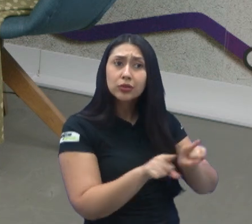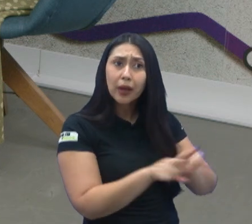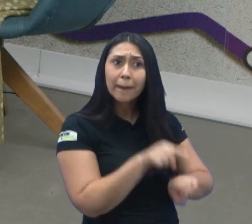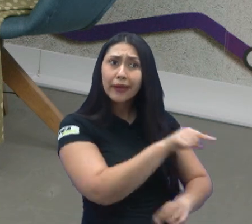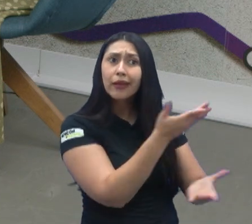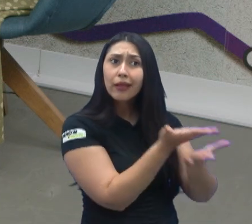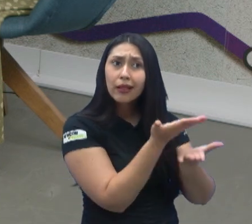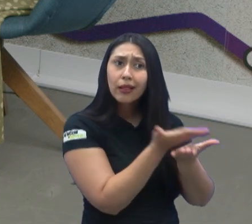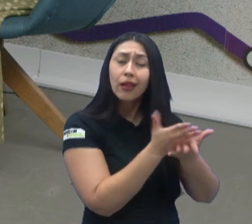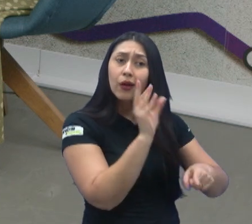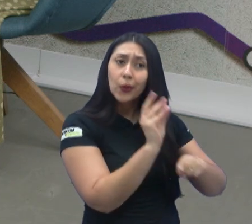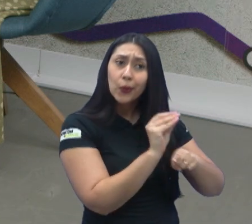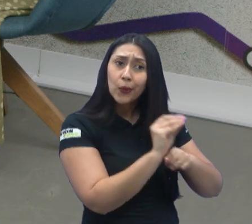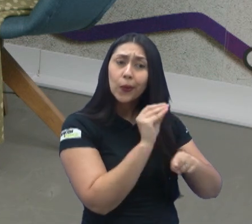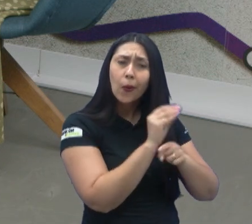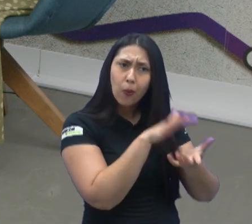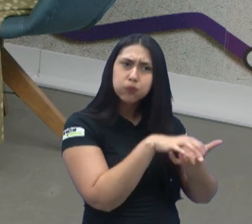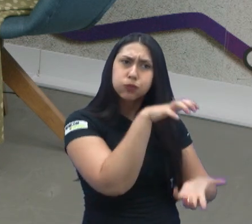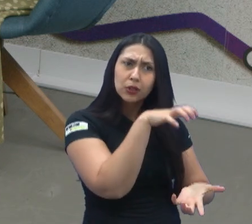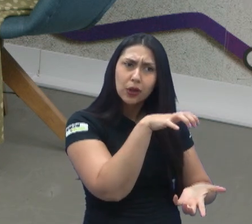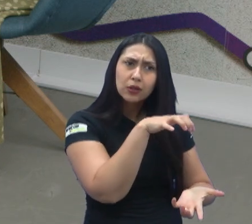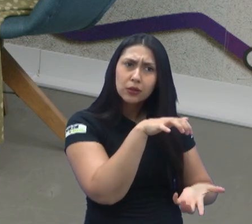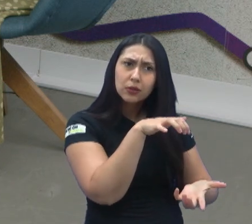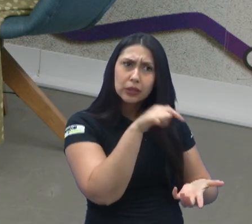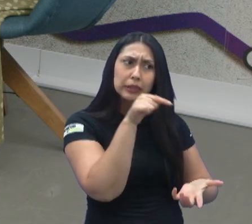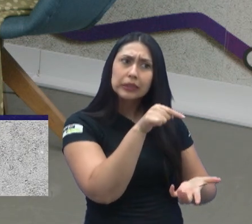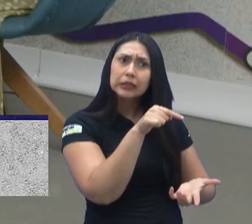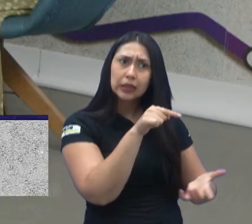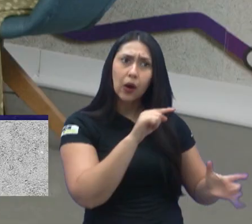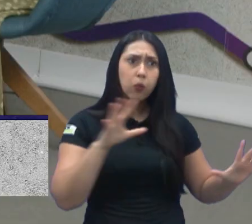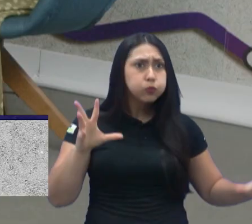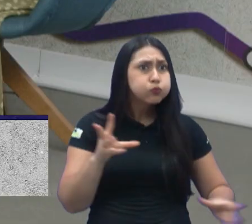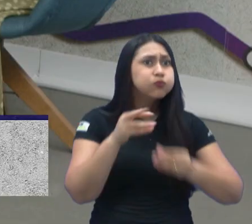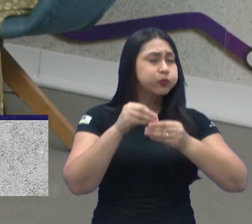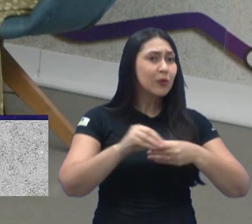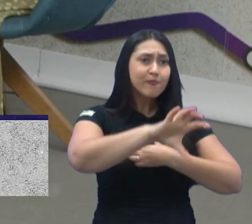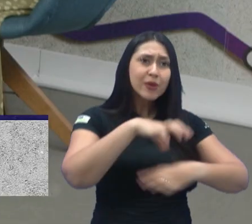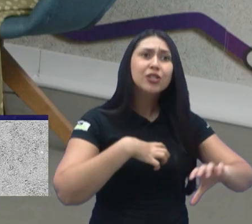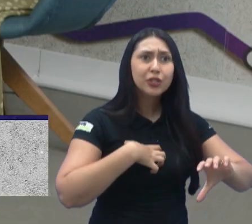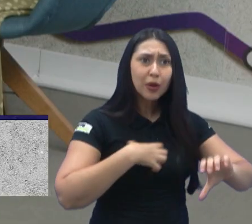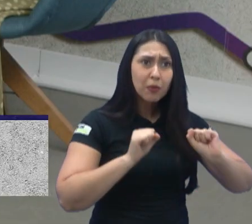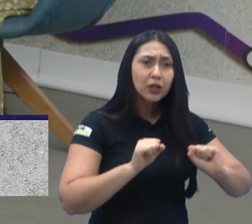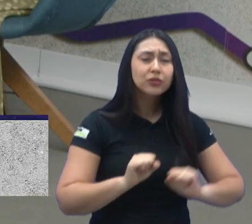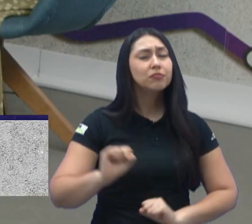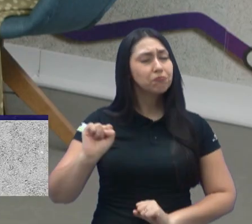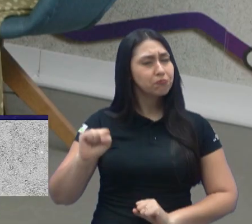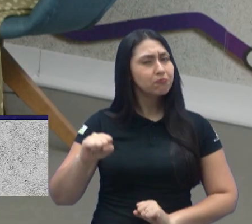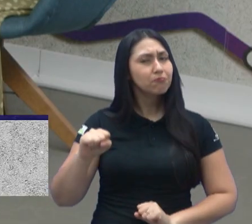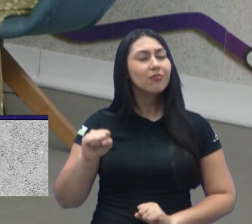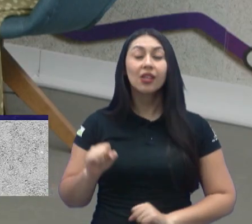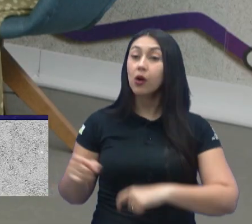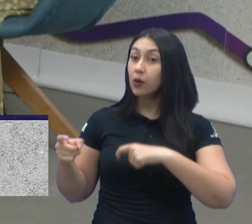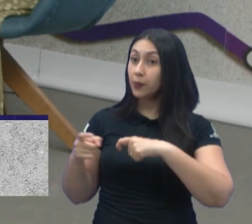estar aderindo a essa especialização para oferecer um tratamento mais humano, digamos assim? Sim. O